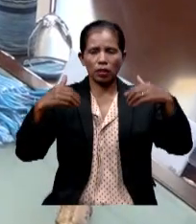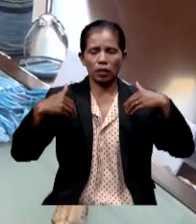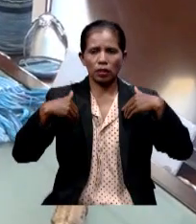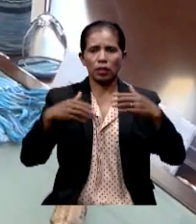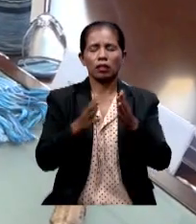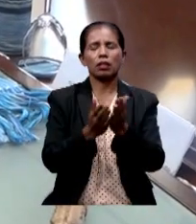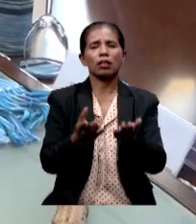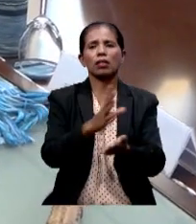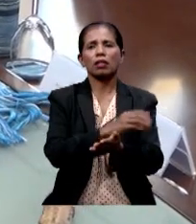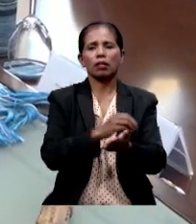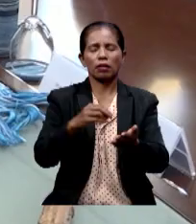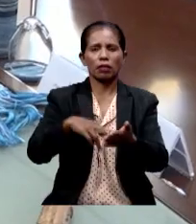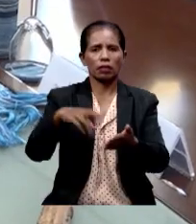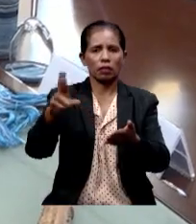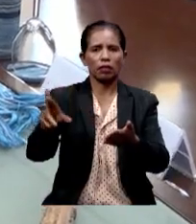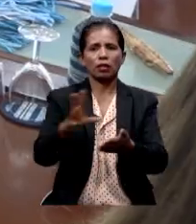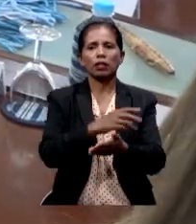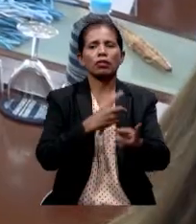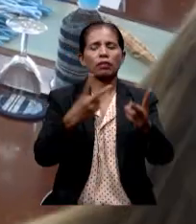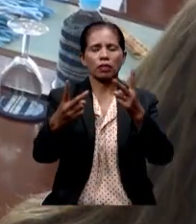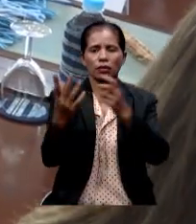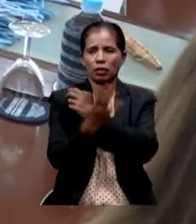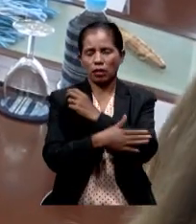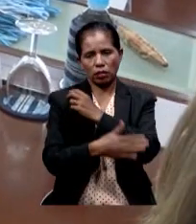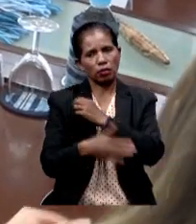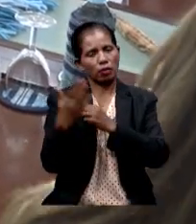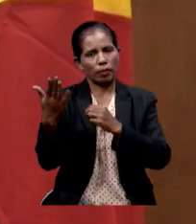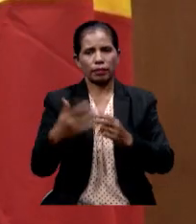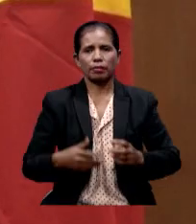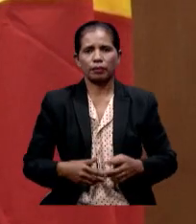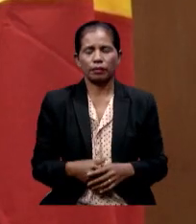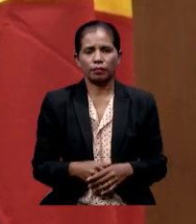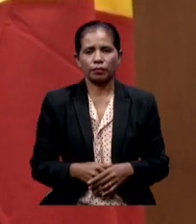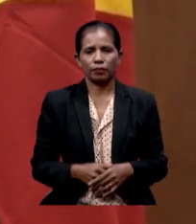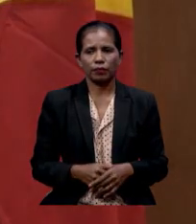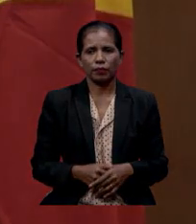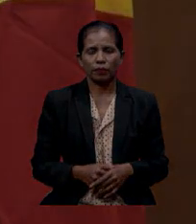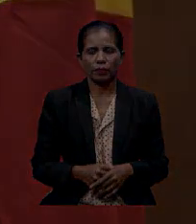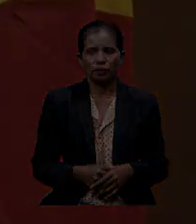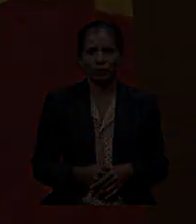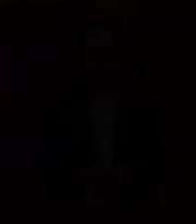Reino Unido, Nian, mas irá a tua viagem para a nação, refere. Bem-vinda, Ximenes, Adérito Ximenes, Diamen.